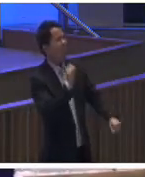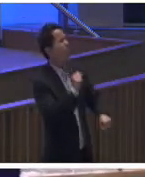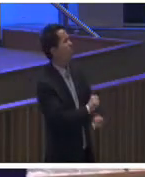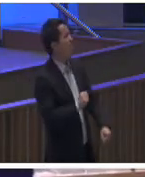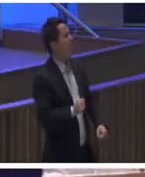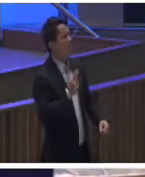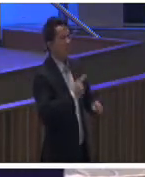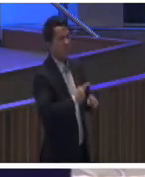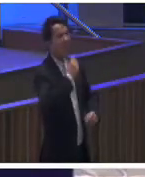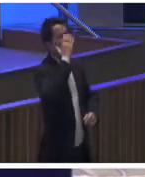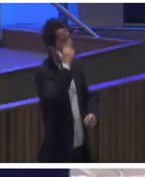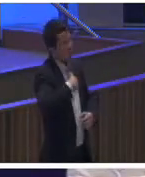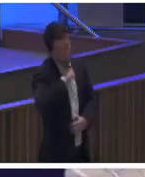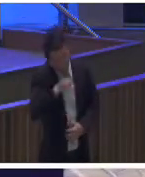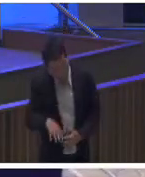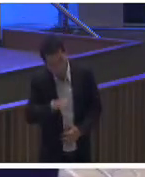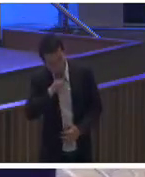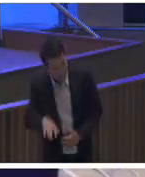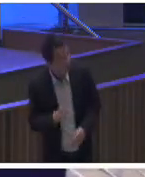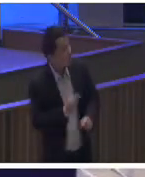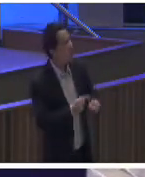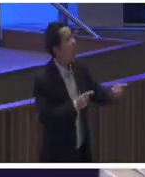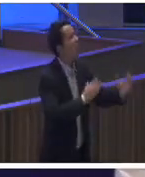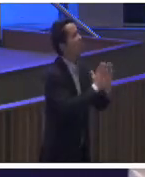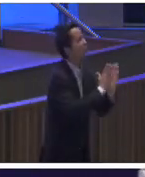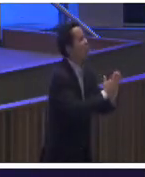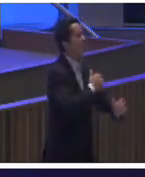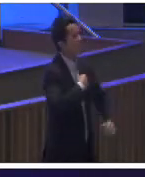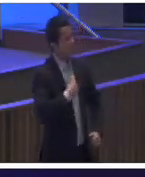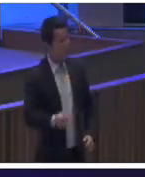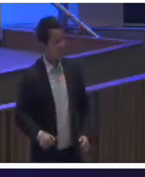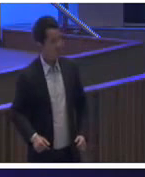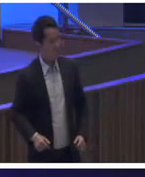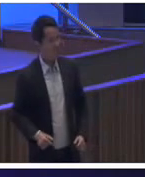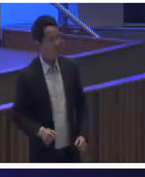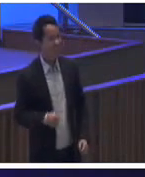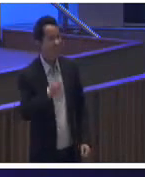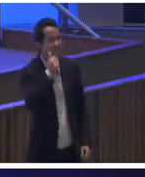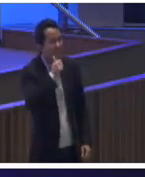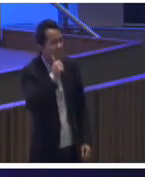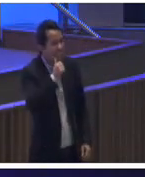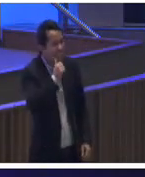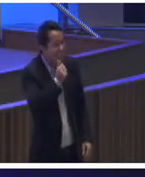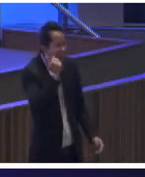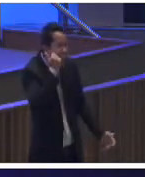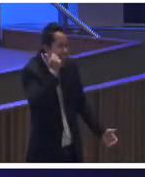eu sei que eu estou vomitando por causa da sua oração. Cara de pau, né? Fala a verdade, né?